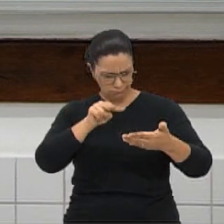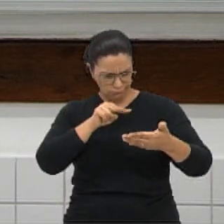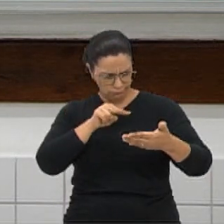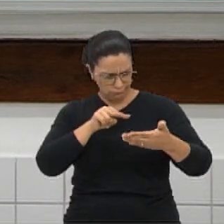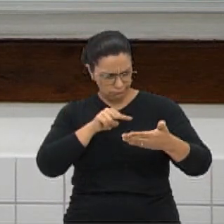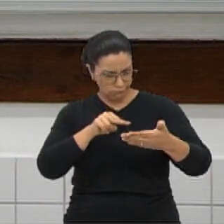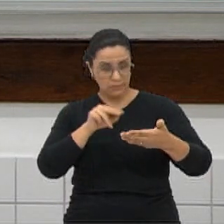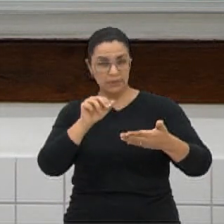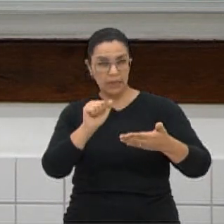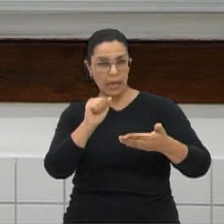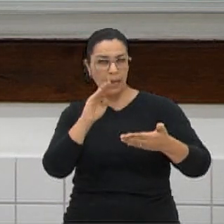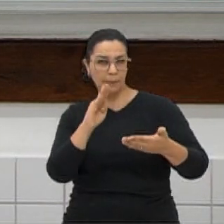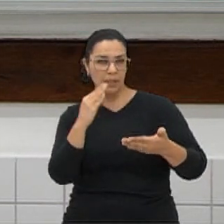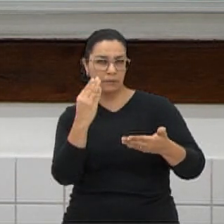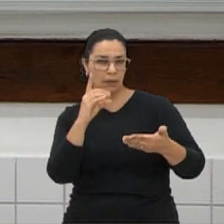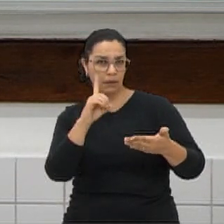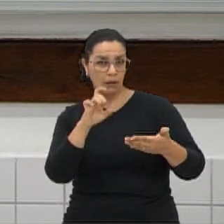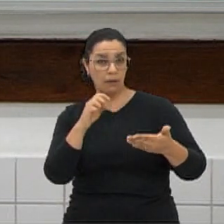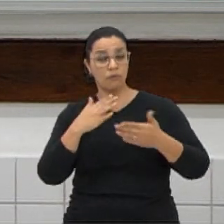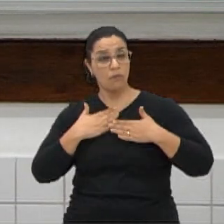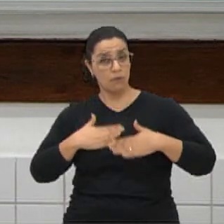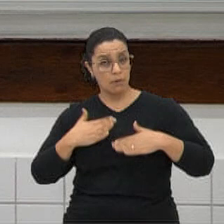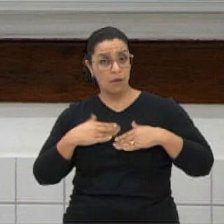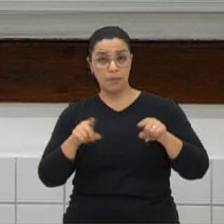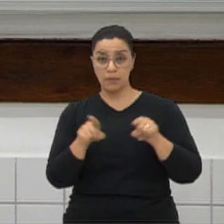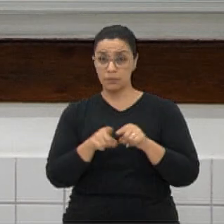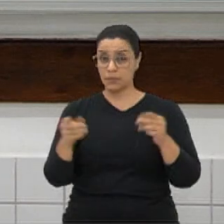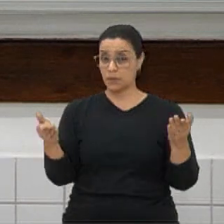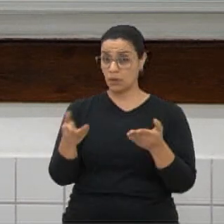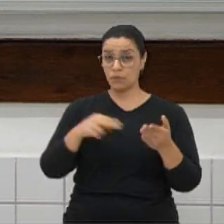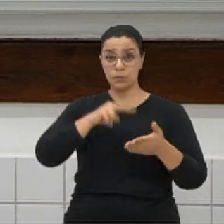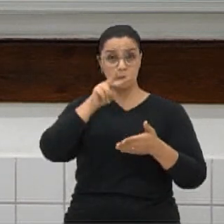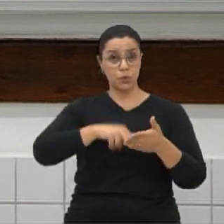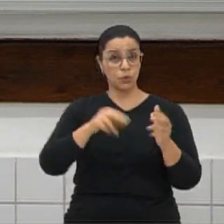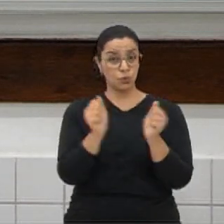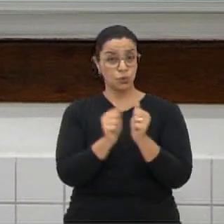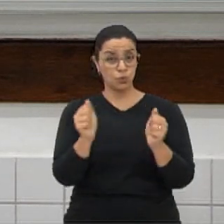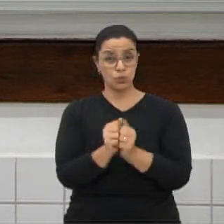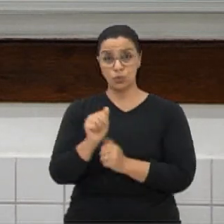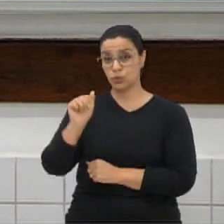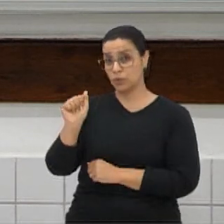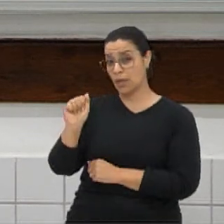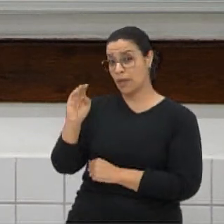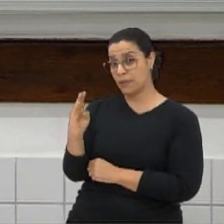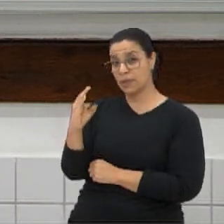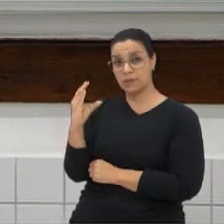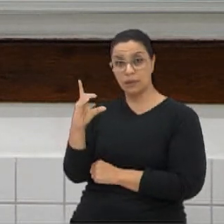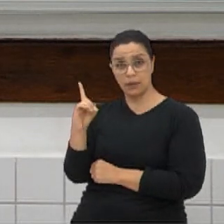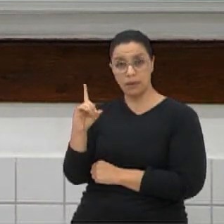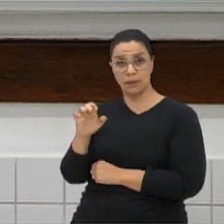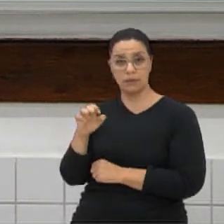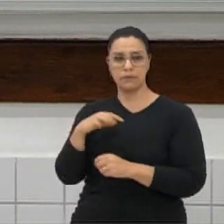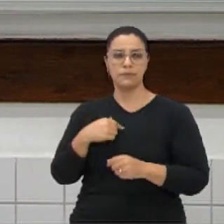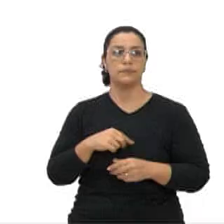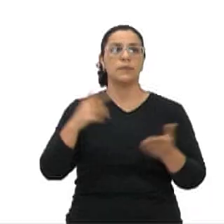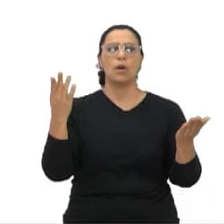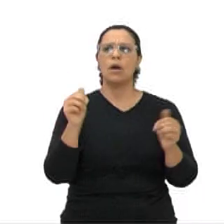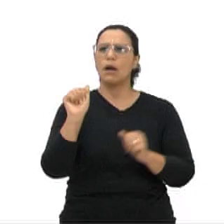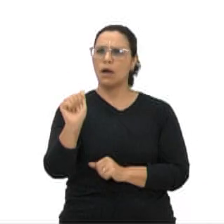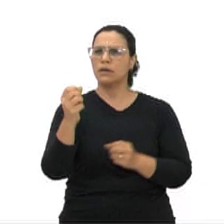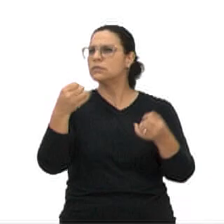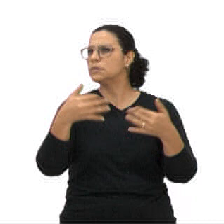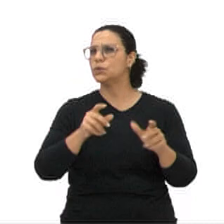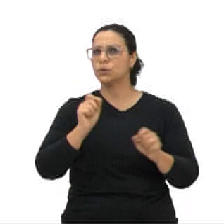das questões você ter essa mesma calma. Vamos agora então ler juntos ali as alternativas. Olha lá na tela para você, ó. A